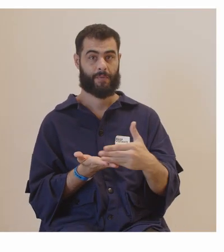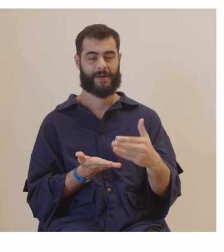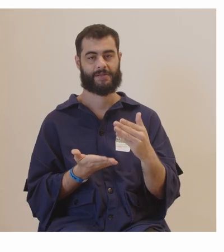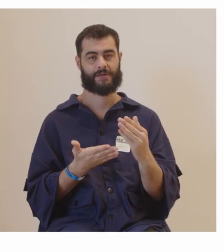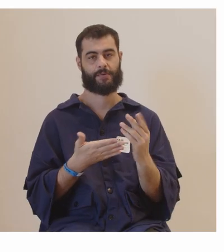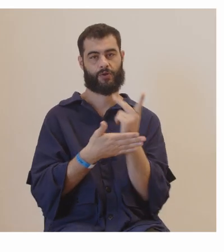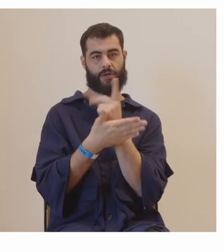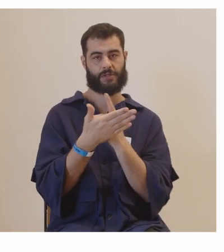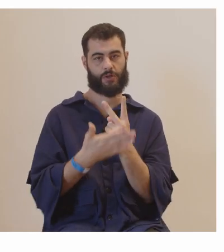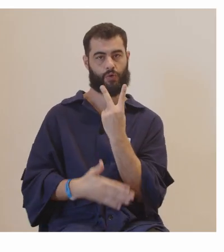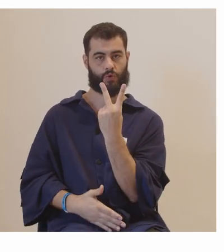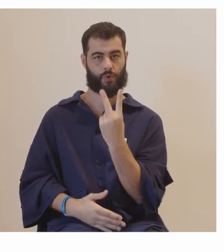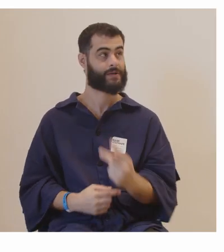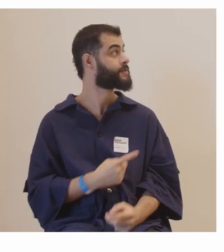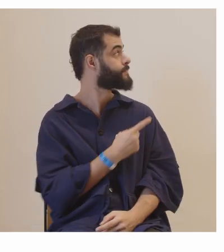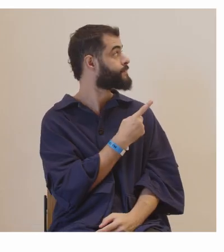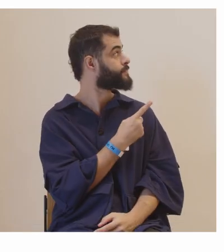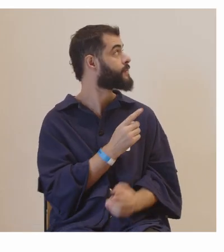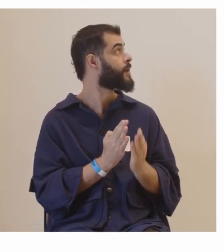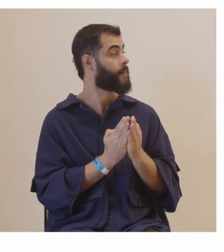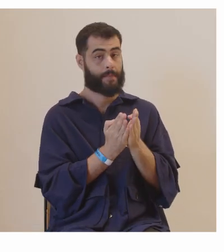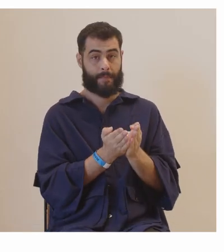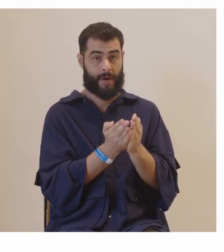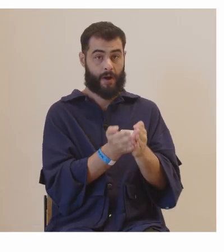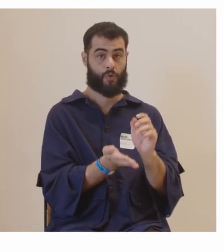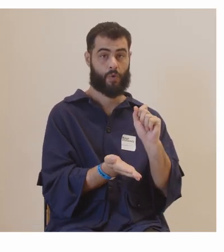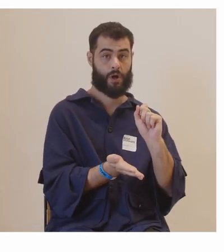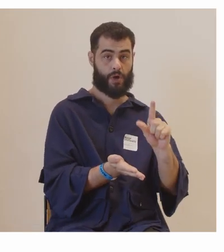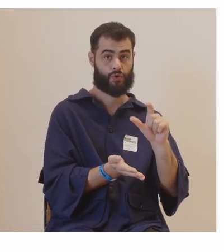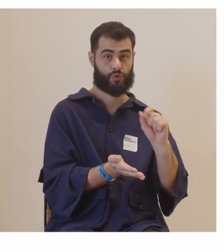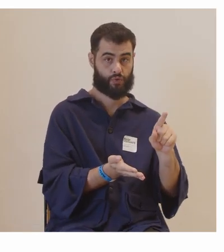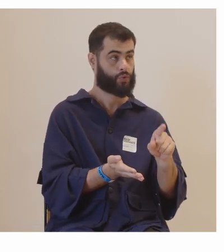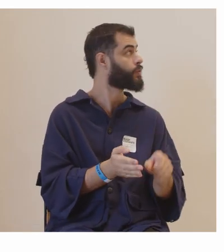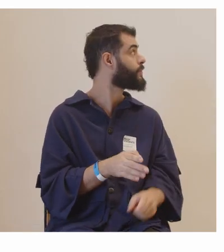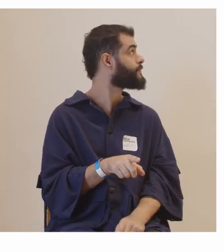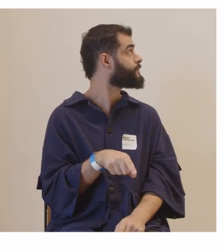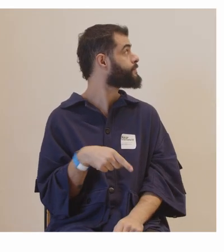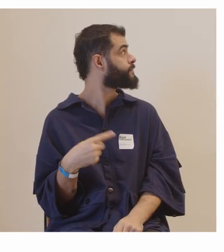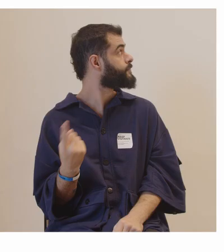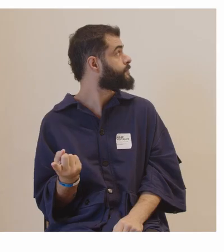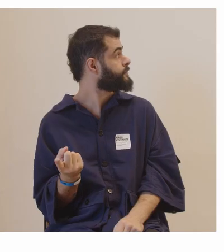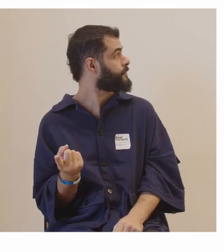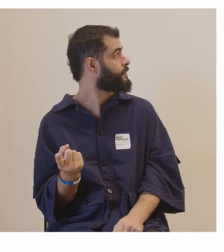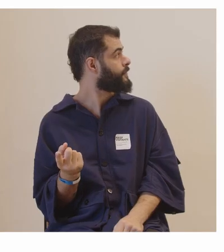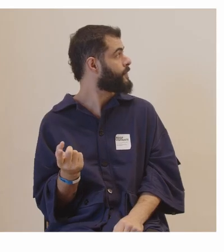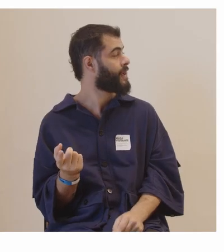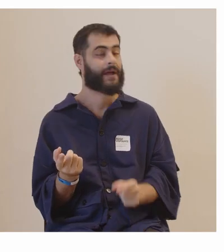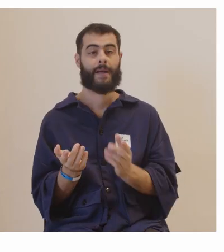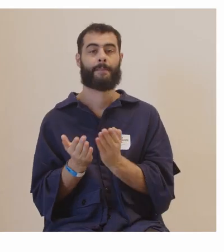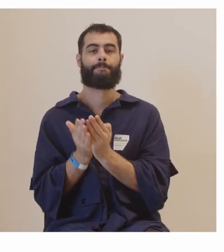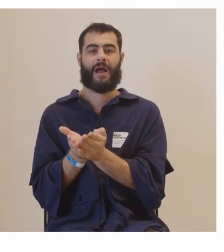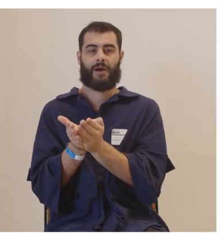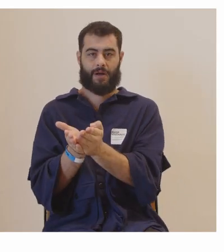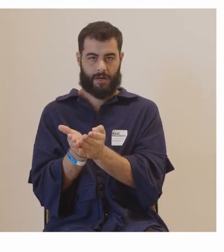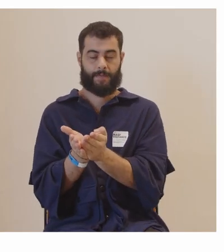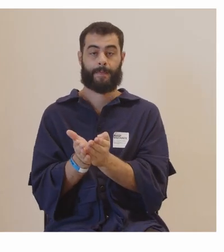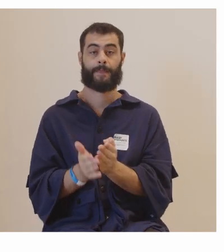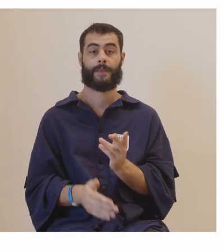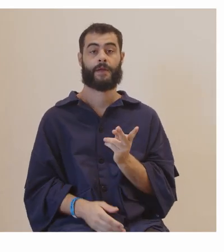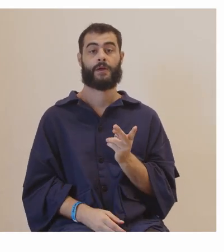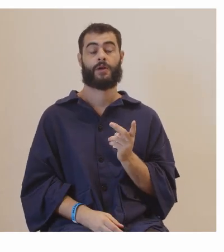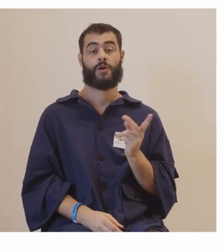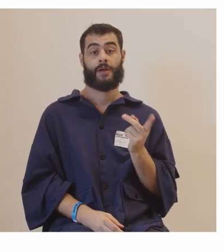Que são a Barca Azul e Na Barca, em que, na primeira, a gente vê as enteadas dele, Marthe e Blanche